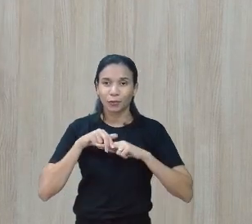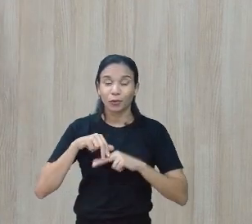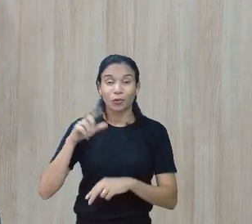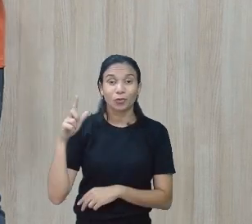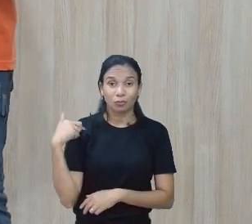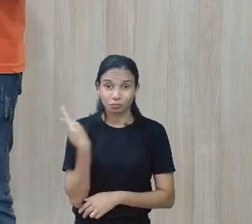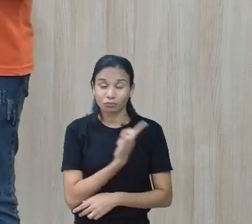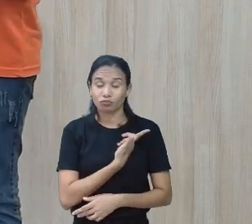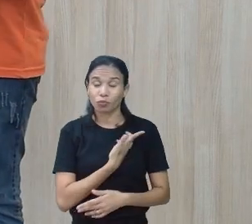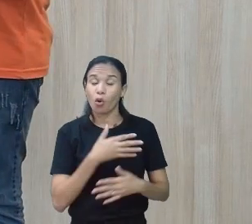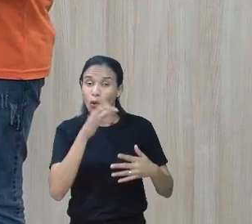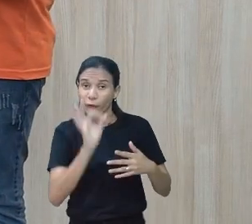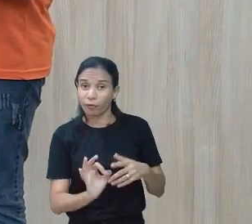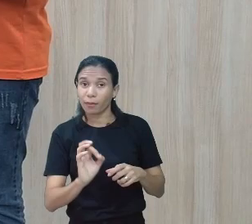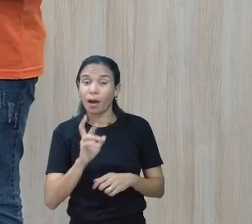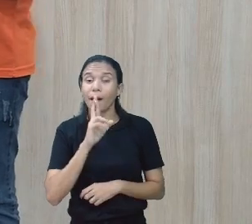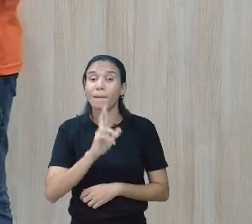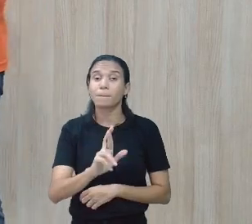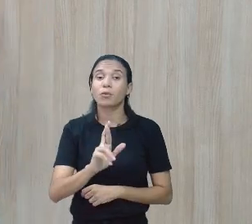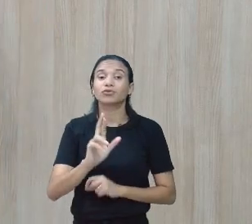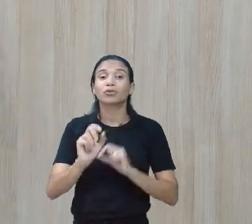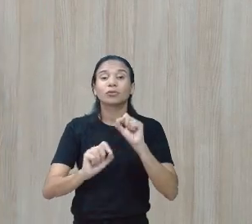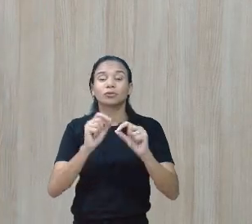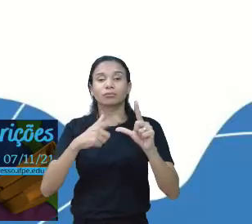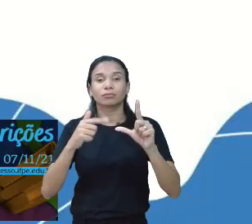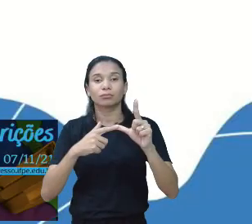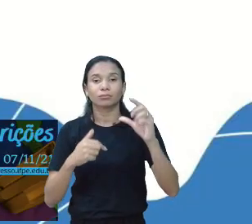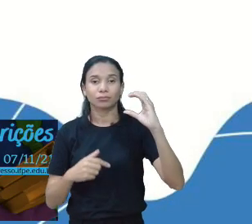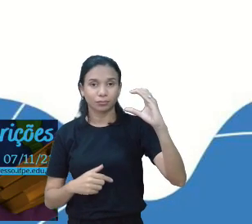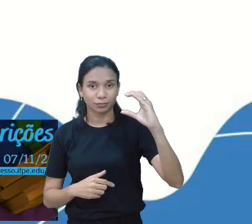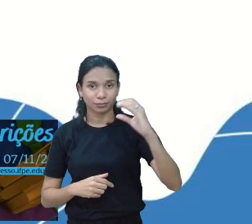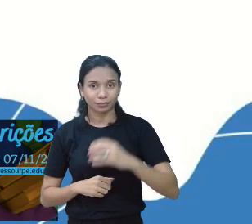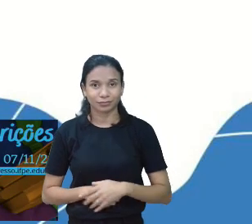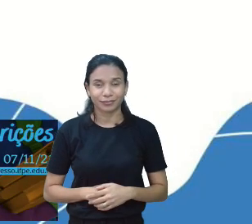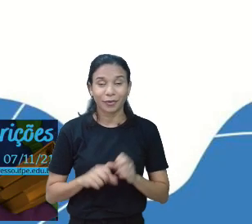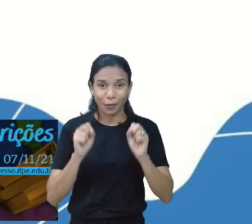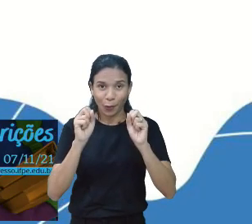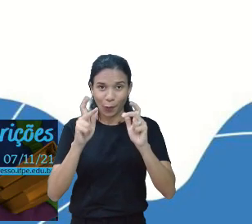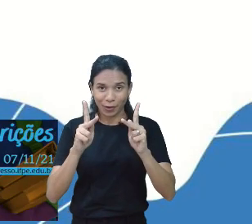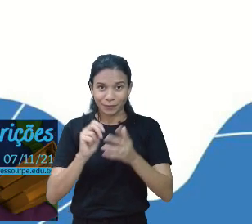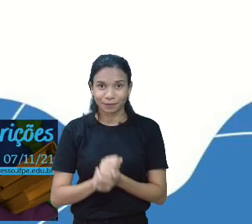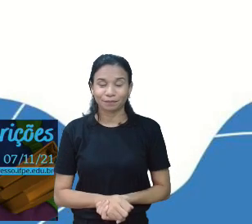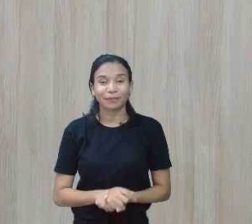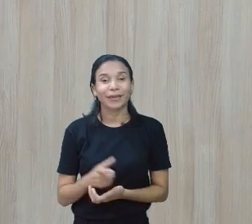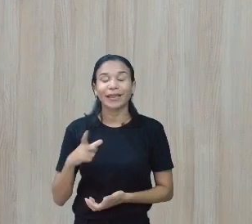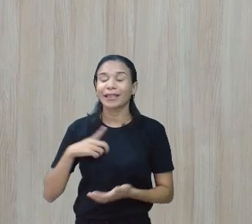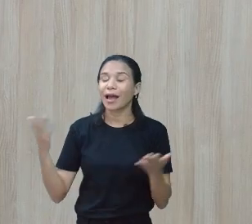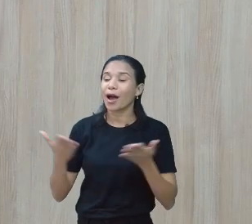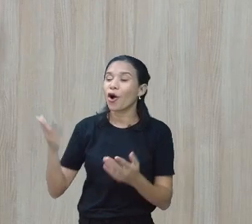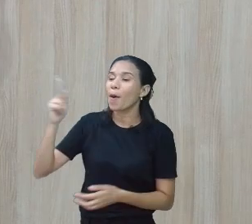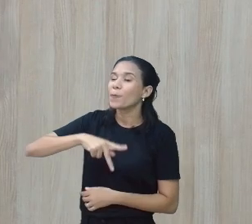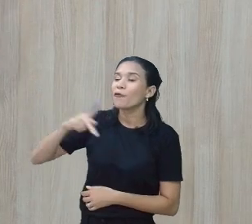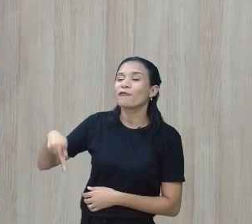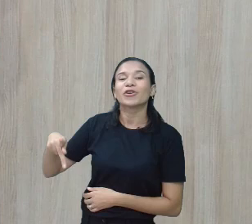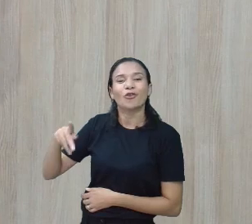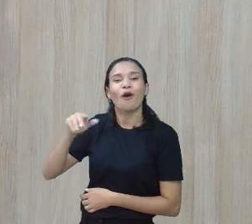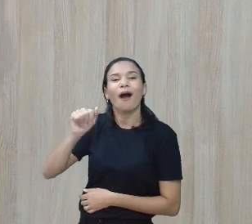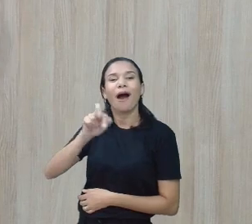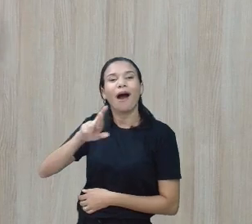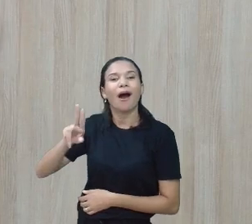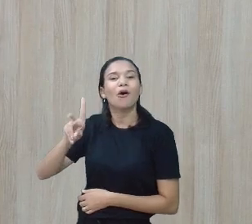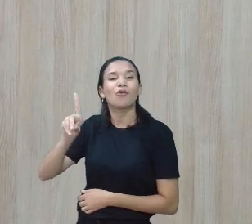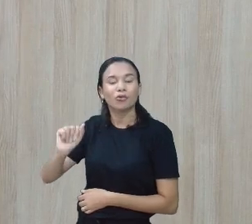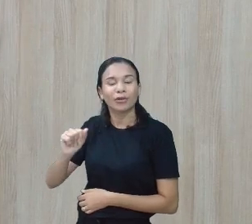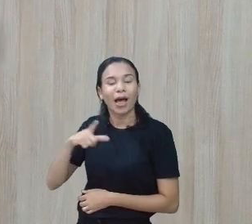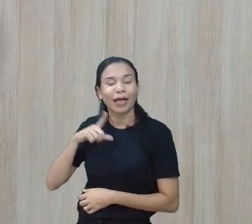para confirmar, a nossa resposta é a letra C, ok? Severino Arruda, você tem algum recadinho aí para os